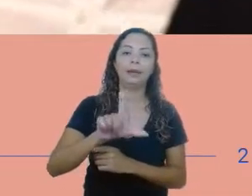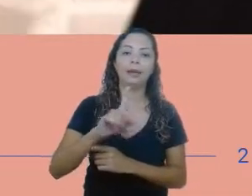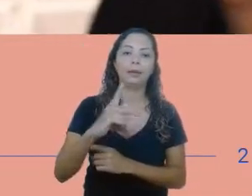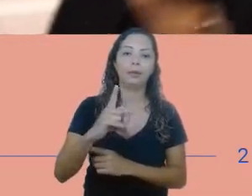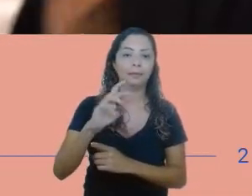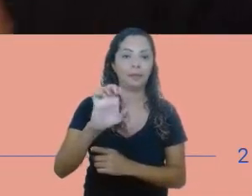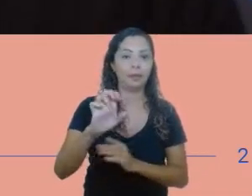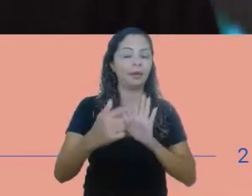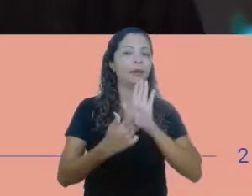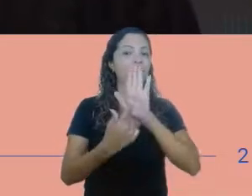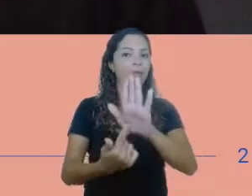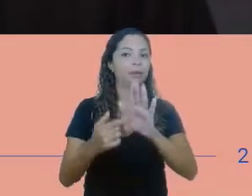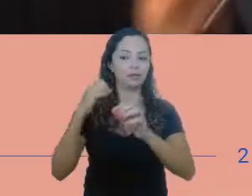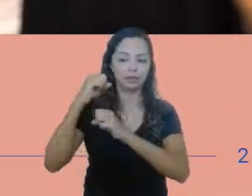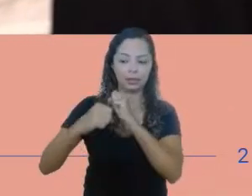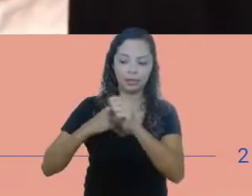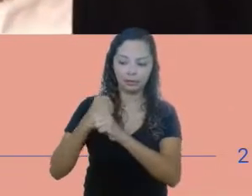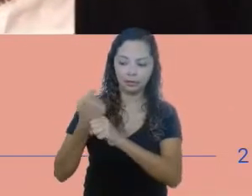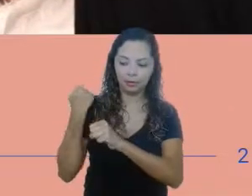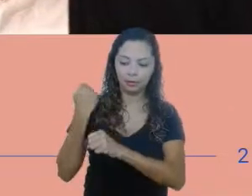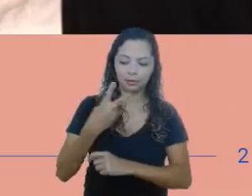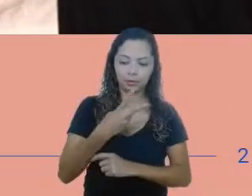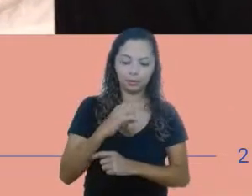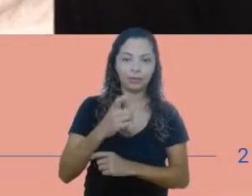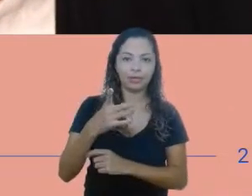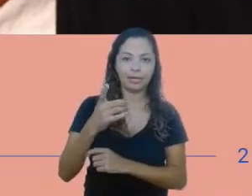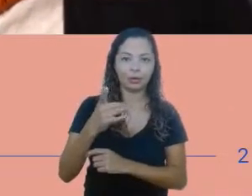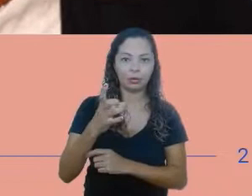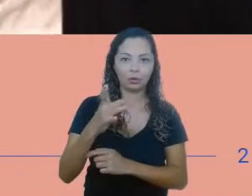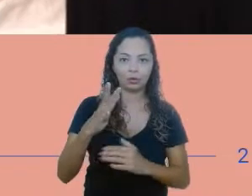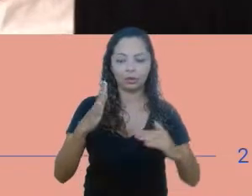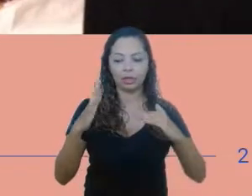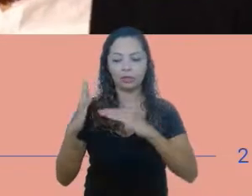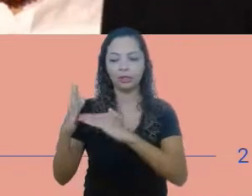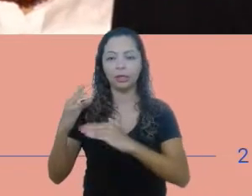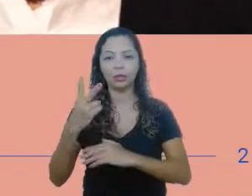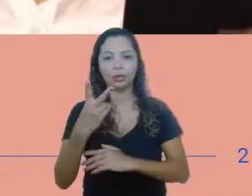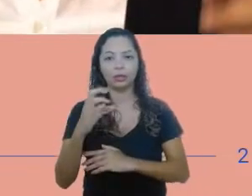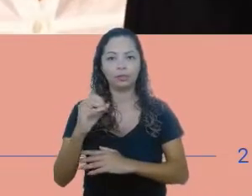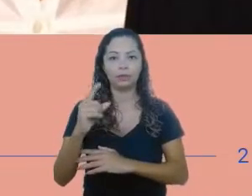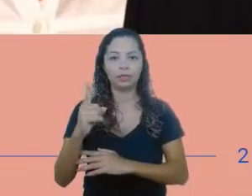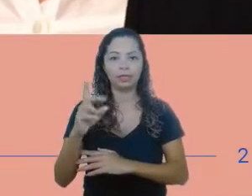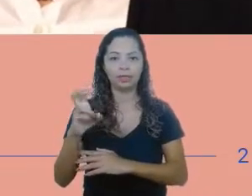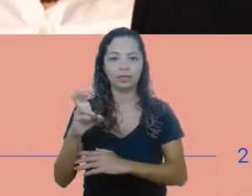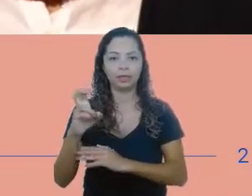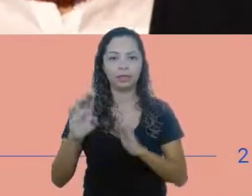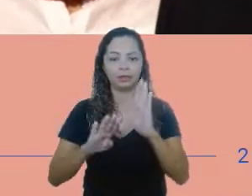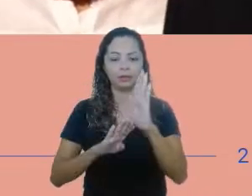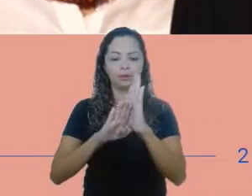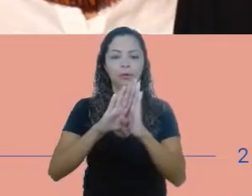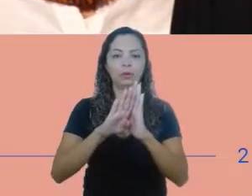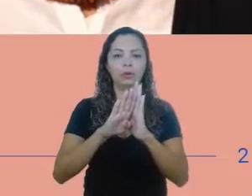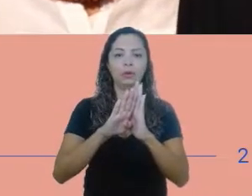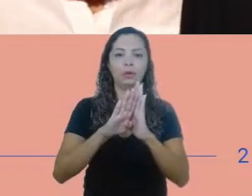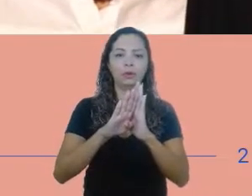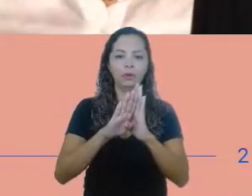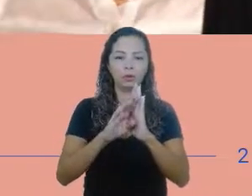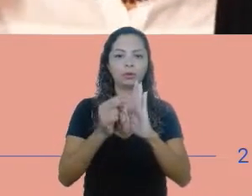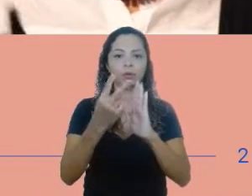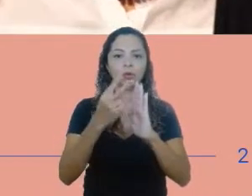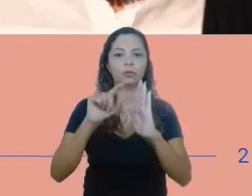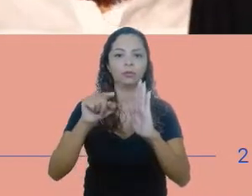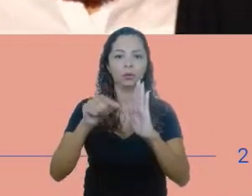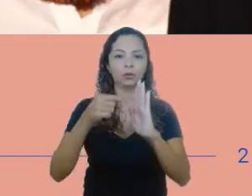2014 para 2015 a população brasileira cresceu o ponto 9 por cento enquanto que a geração de resíduo